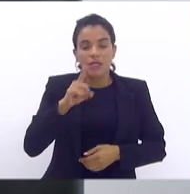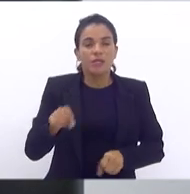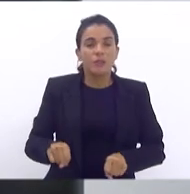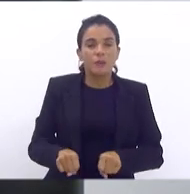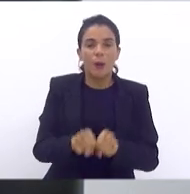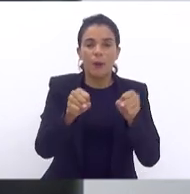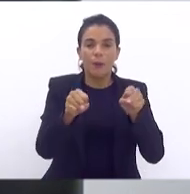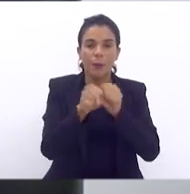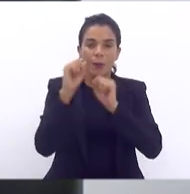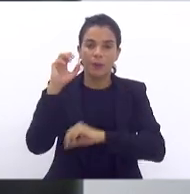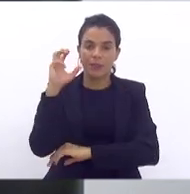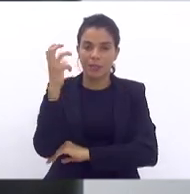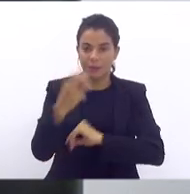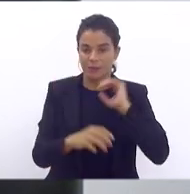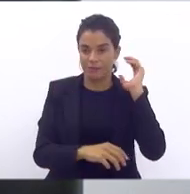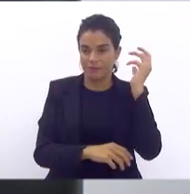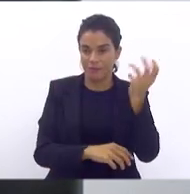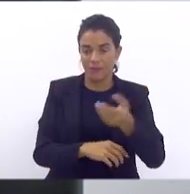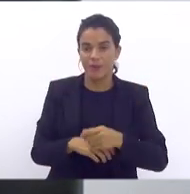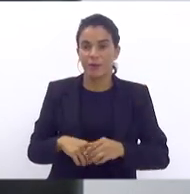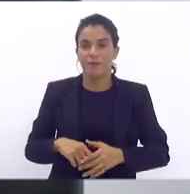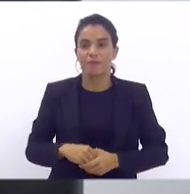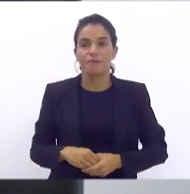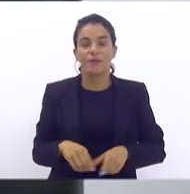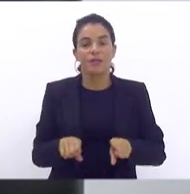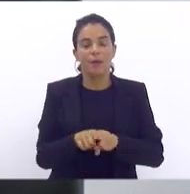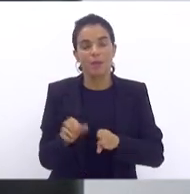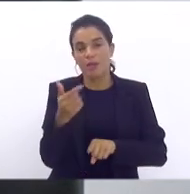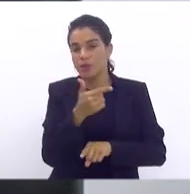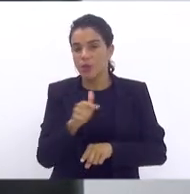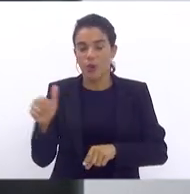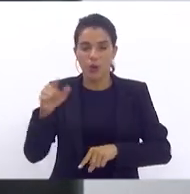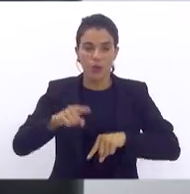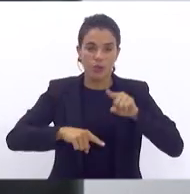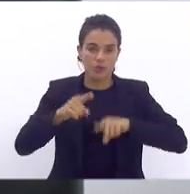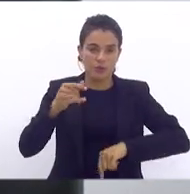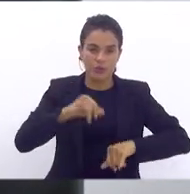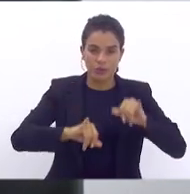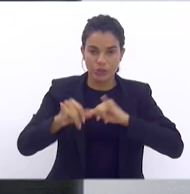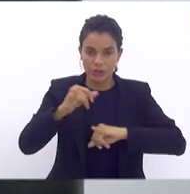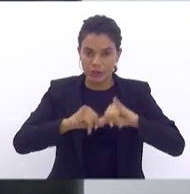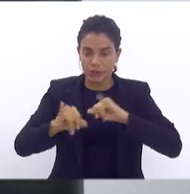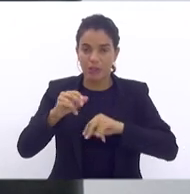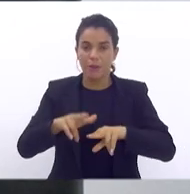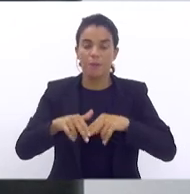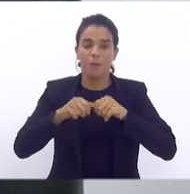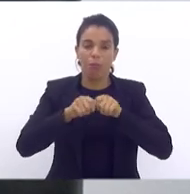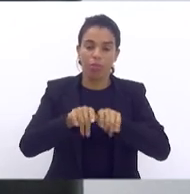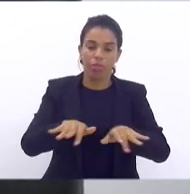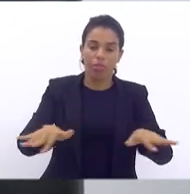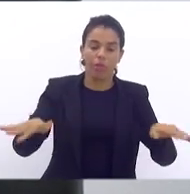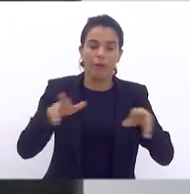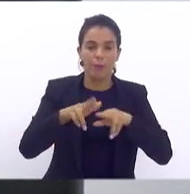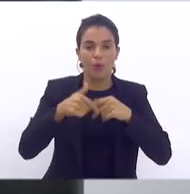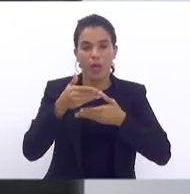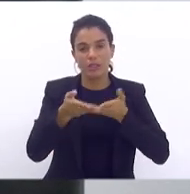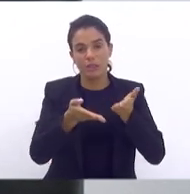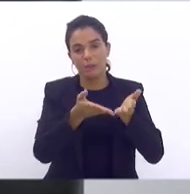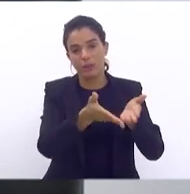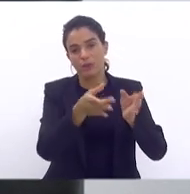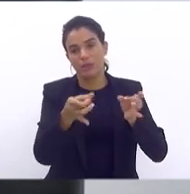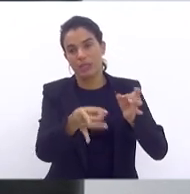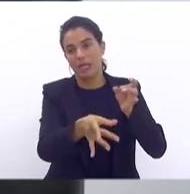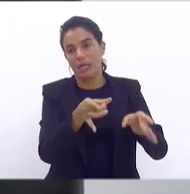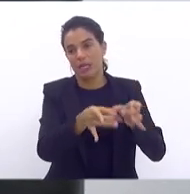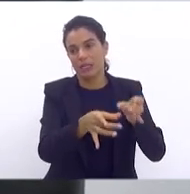em outras colisões, vazamentos de óleos e de outras substâncias químicas, metais pesados, por conta da presença de dezenas de embarcações abandonadas nas nossas baías.